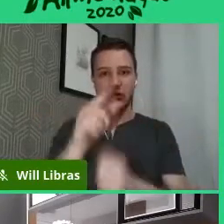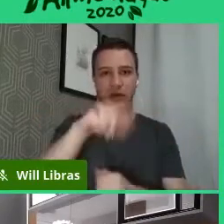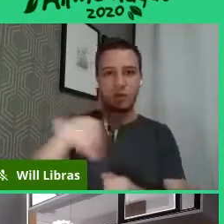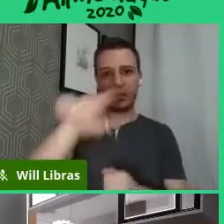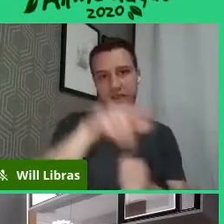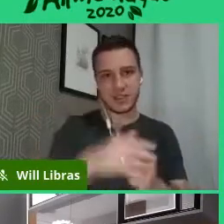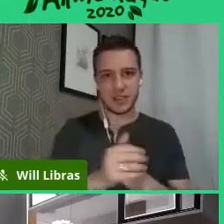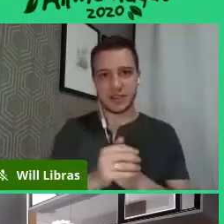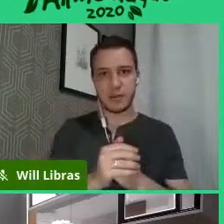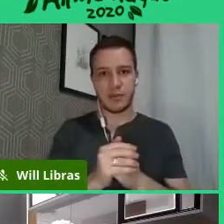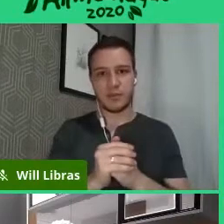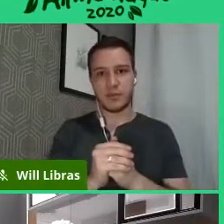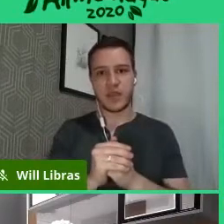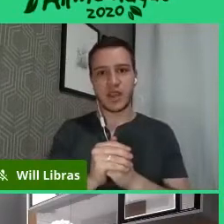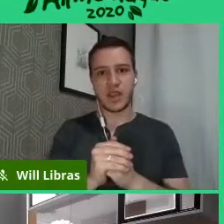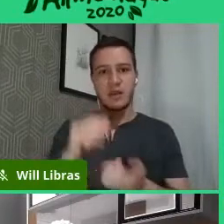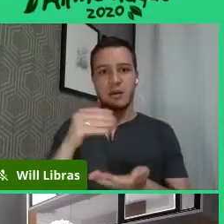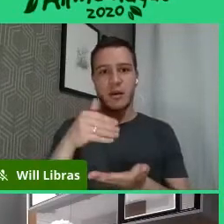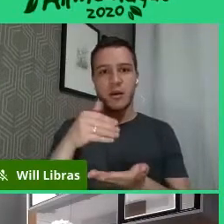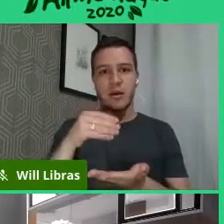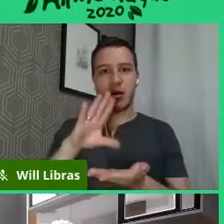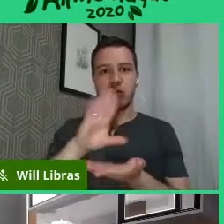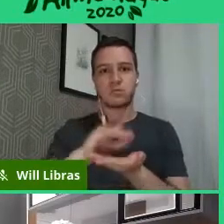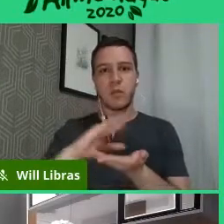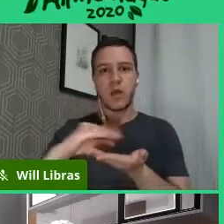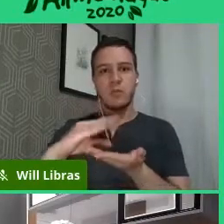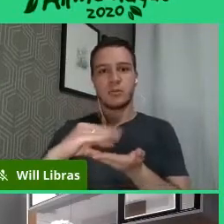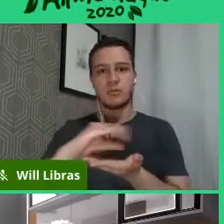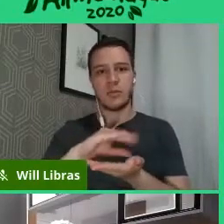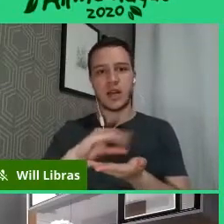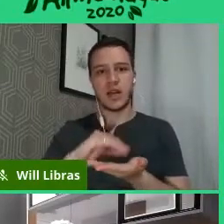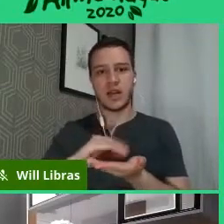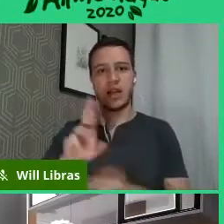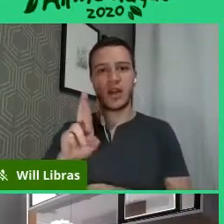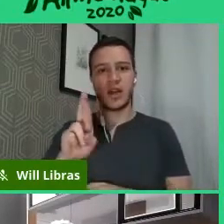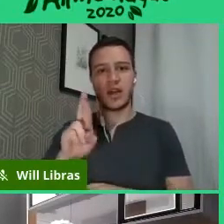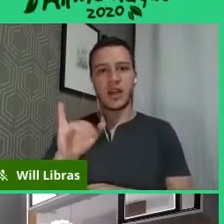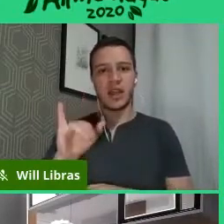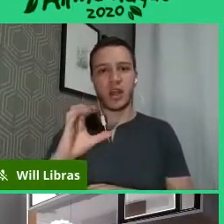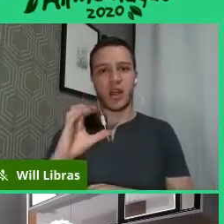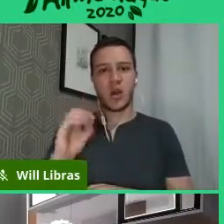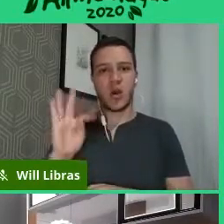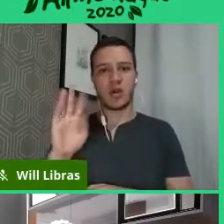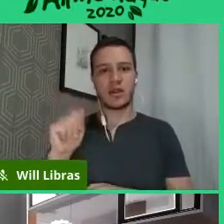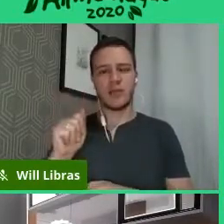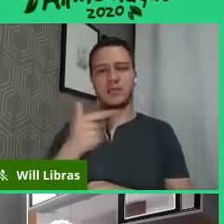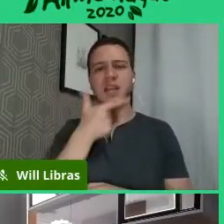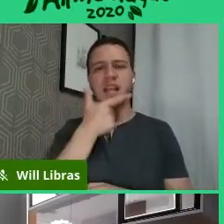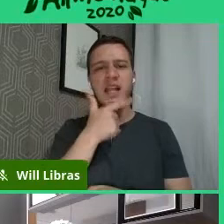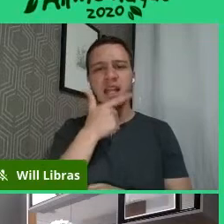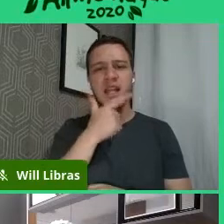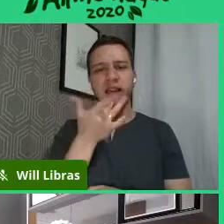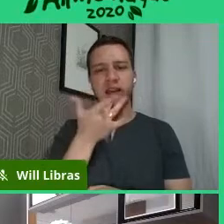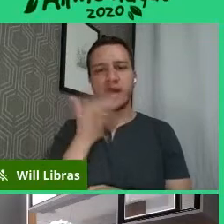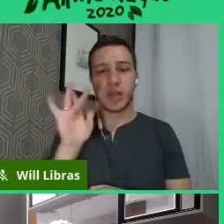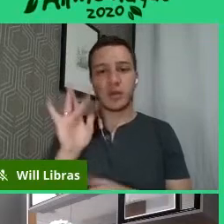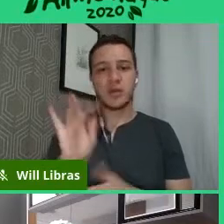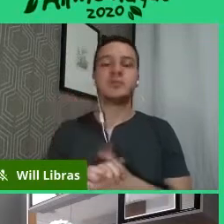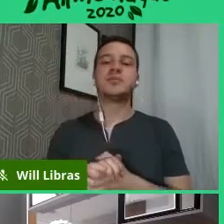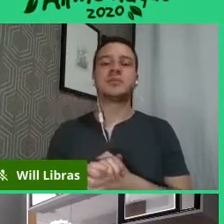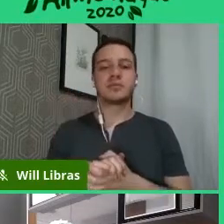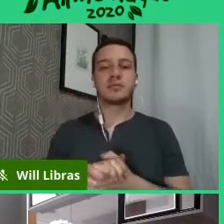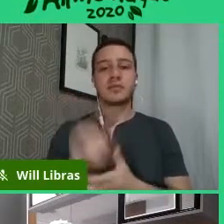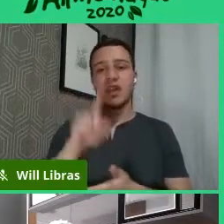de ricota, que ela vai ser um coringa, né? A gente vai estar utilizando essa pasta como uma